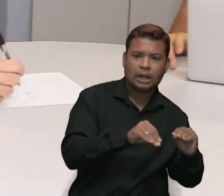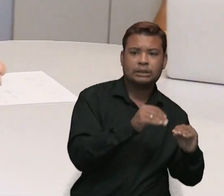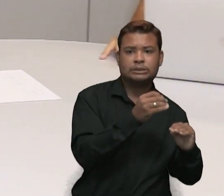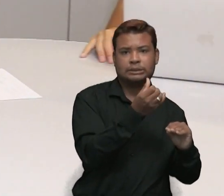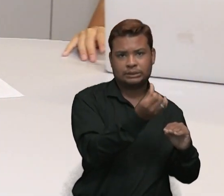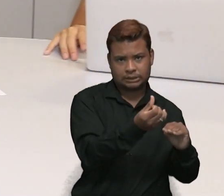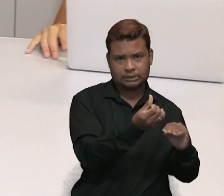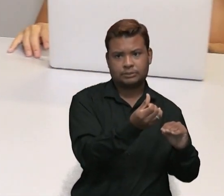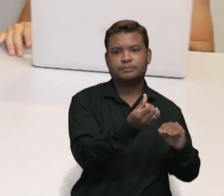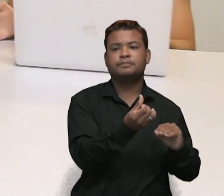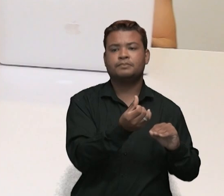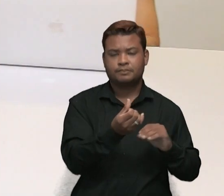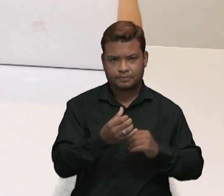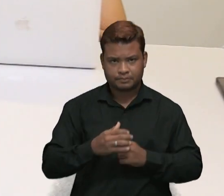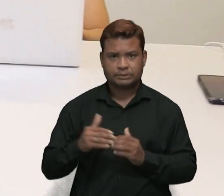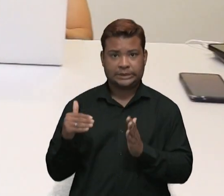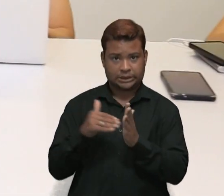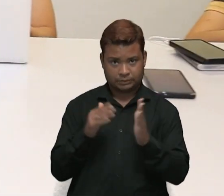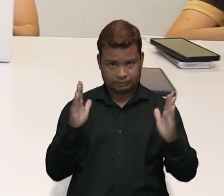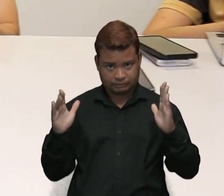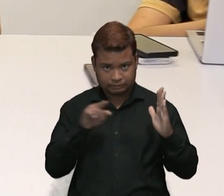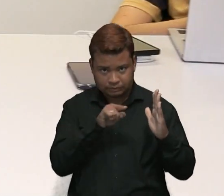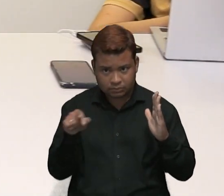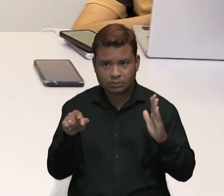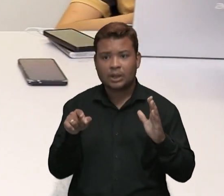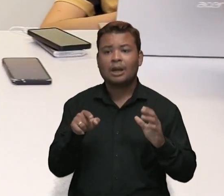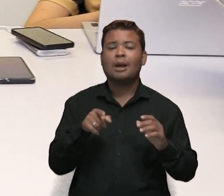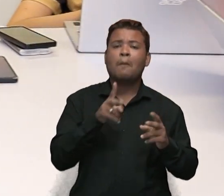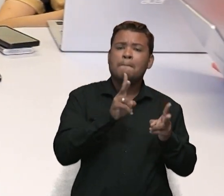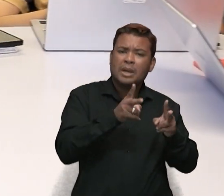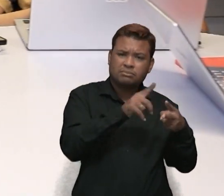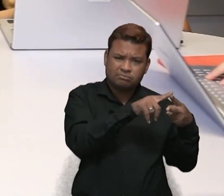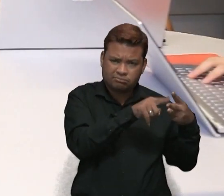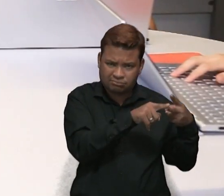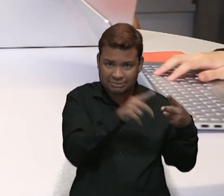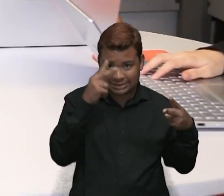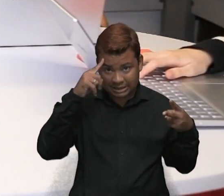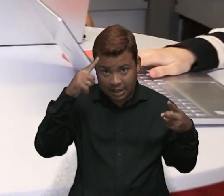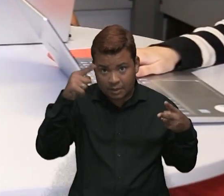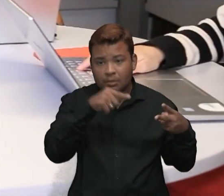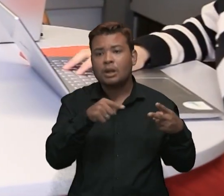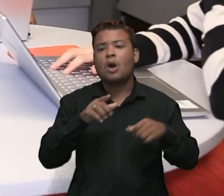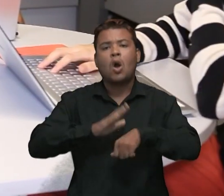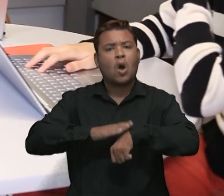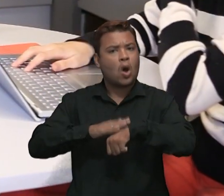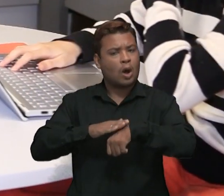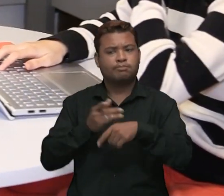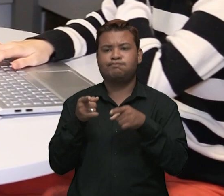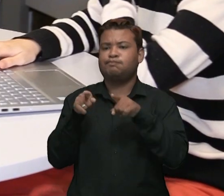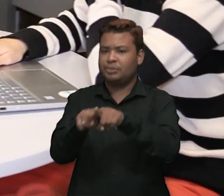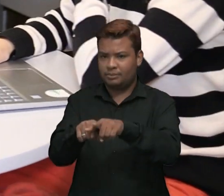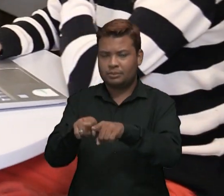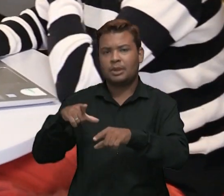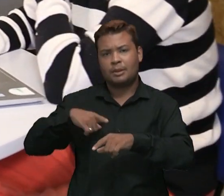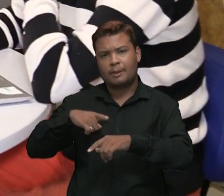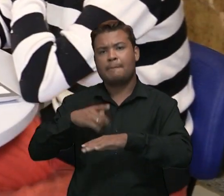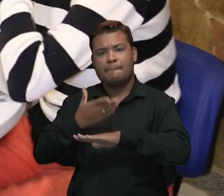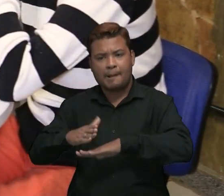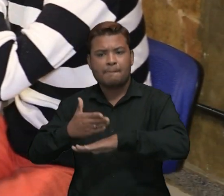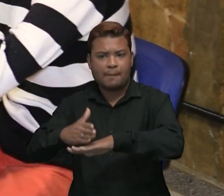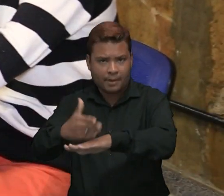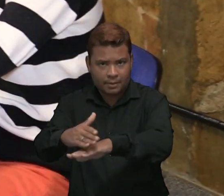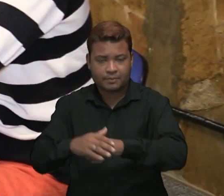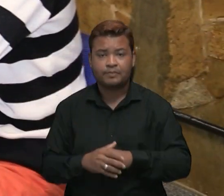esses 2 programas, né, cultural e esportivo, são produzidos nesse horário. É um grupo, em média, de 20 estudantes